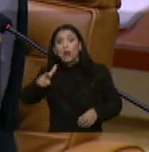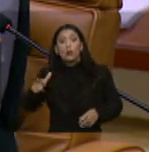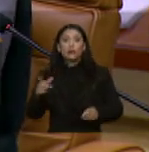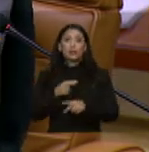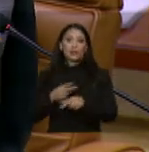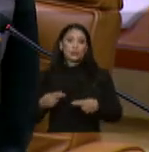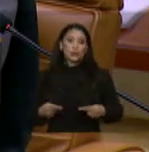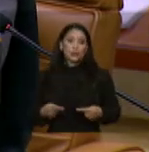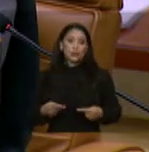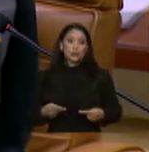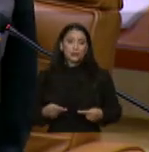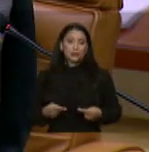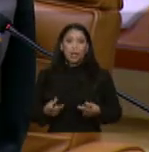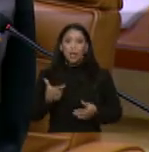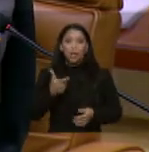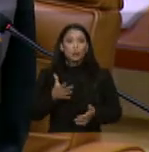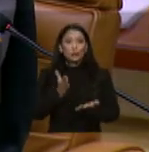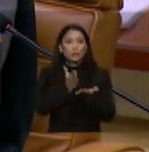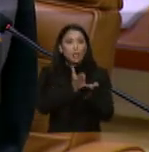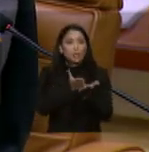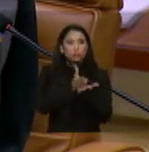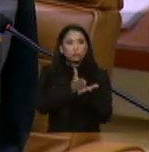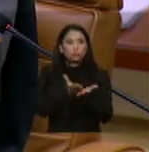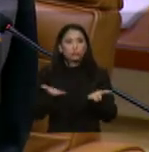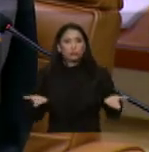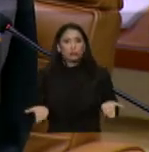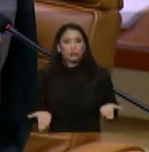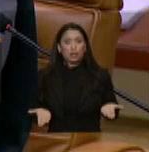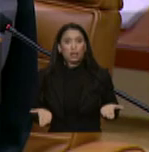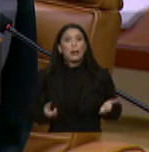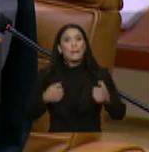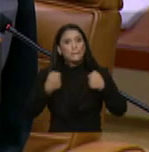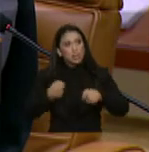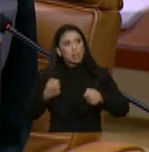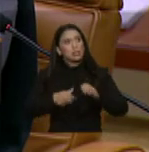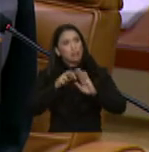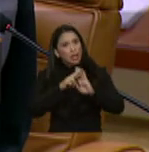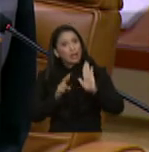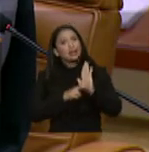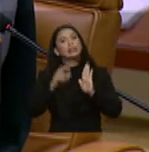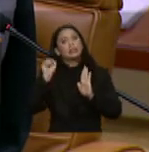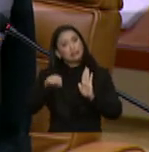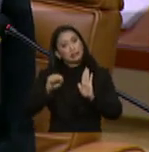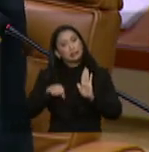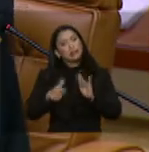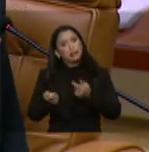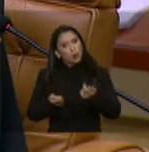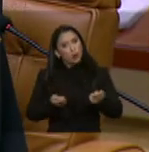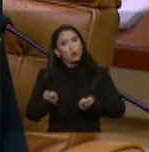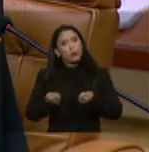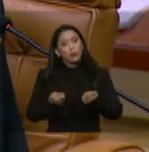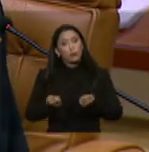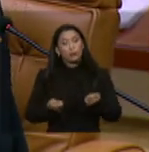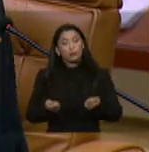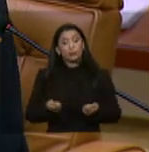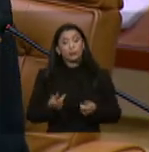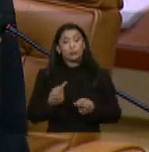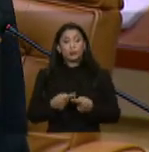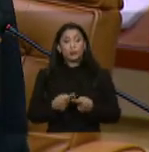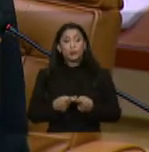Não Há um meio termo e nesse aspecto que uma regulamentação é necessário porque